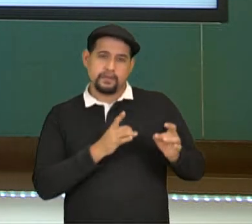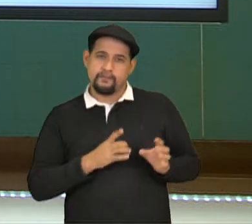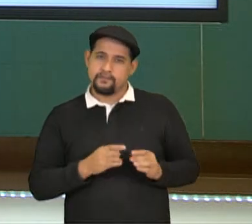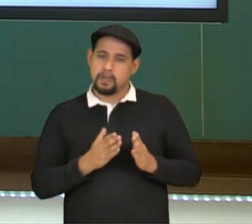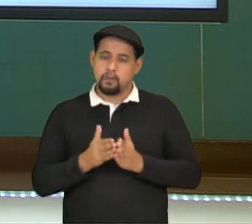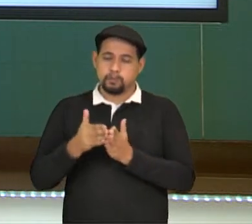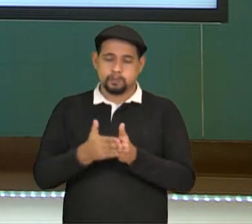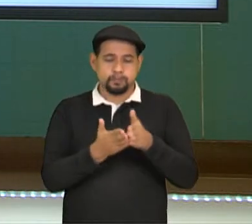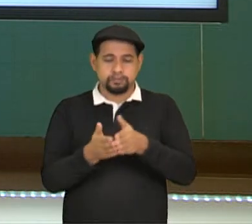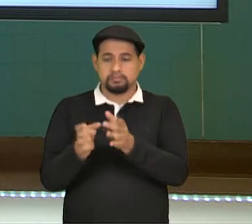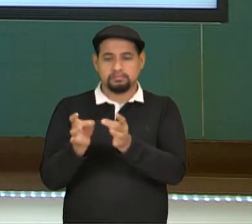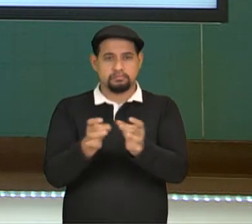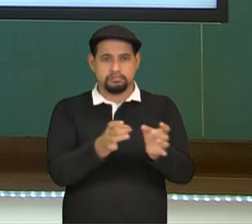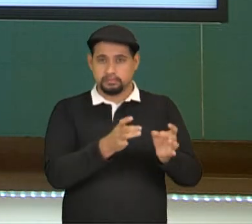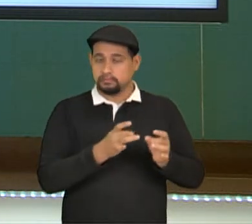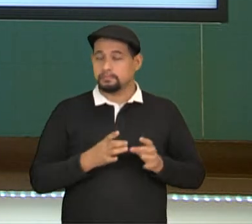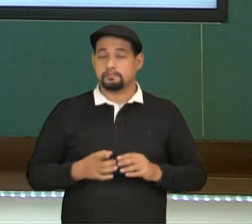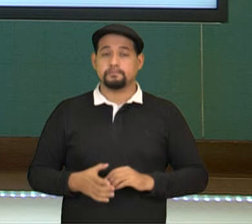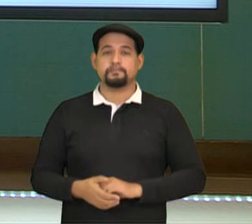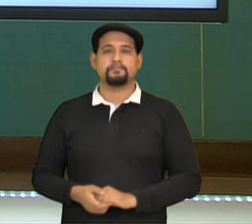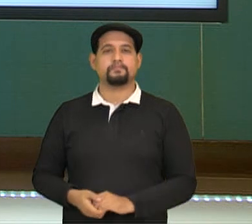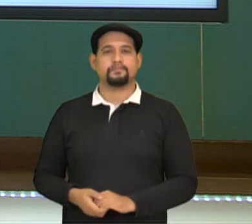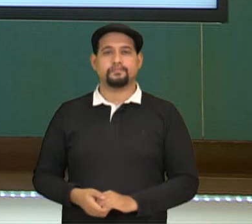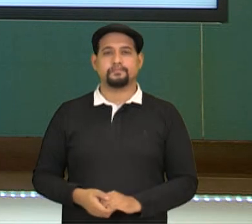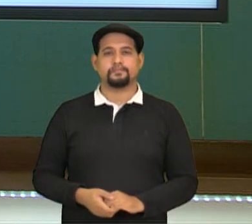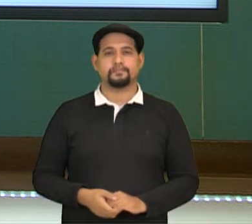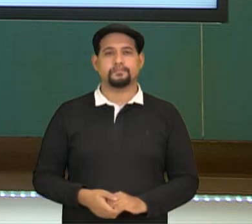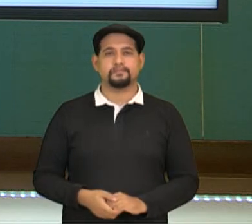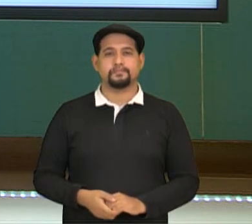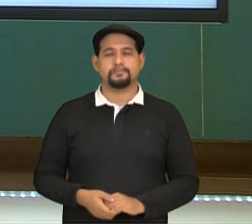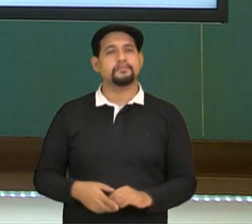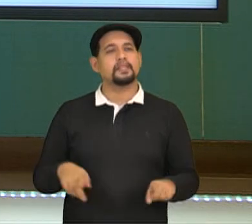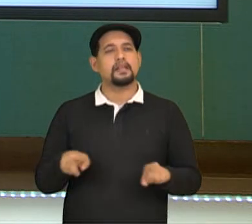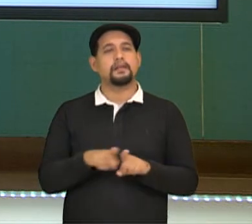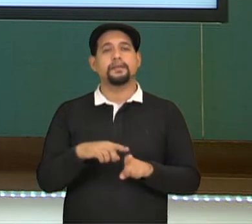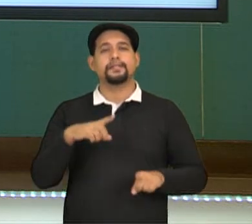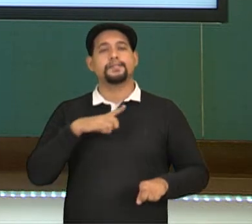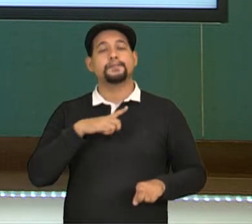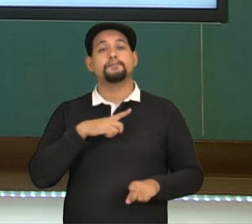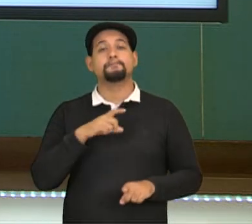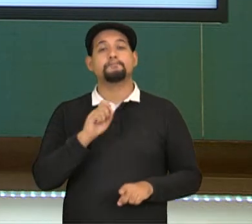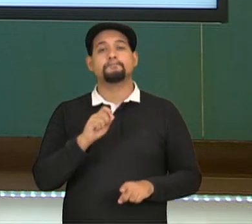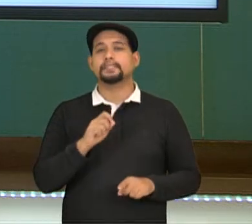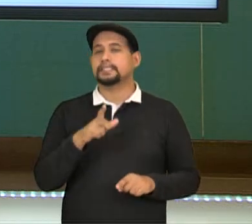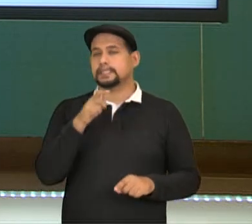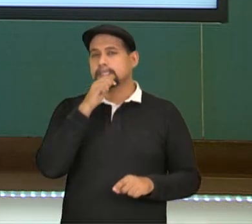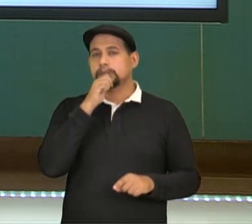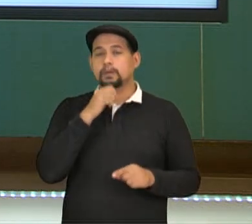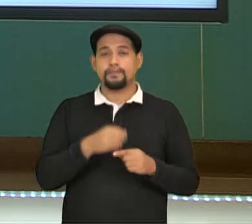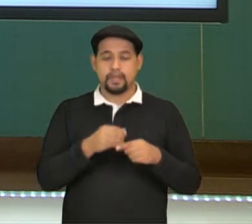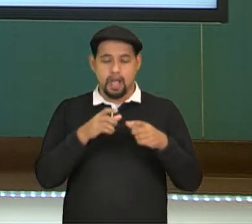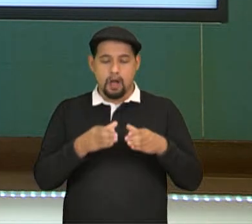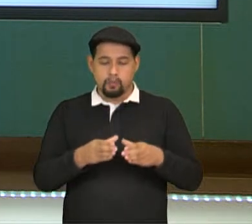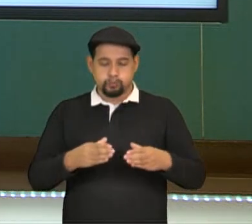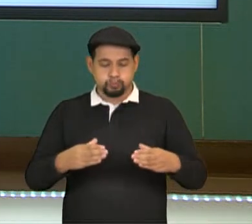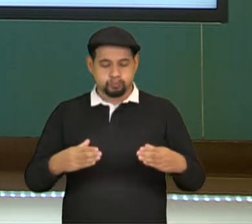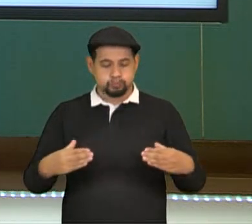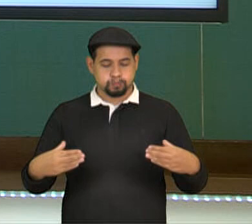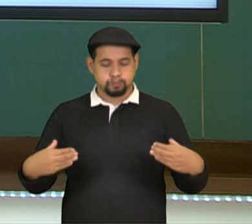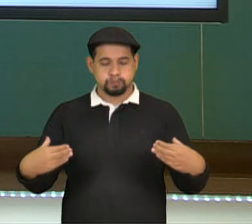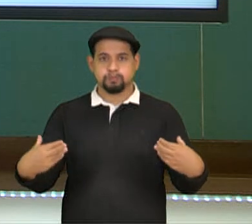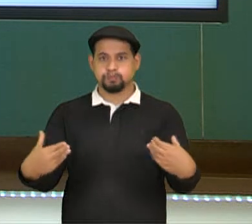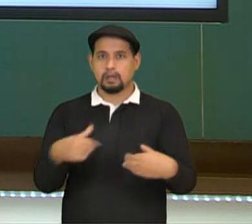cidade muito forte, né? E ela contava também, por exemplo, como umas cisternas, né? Isso era uma construção